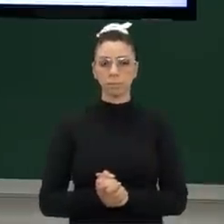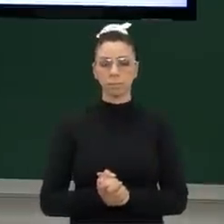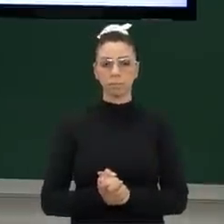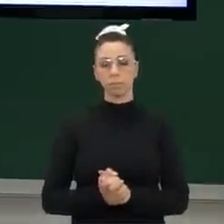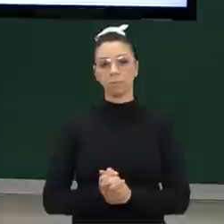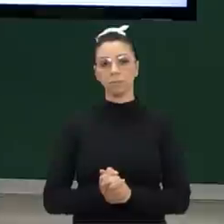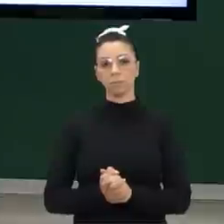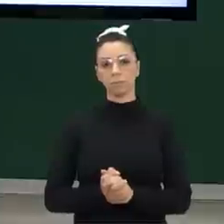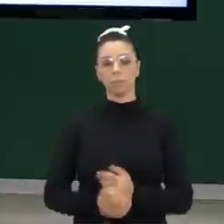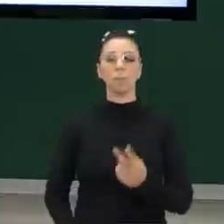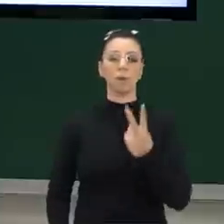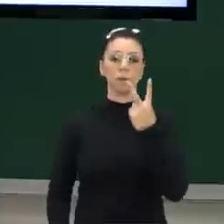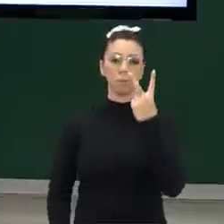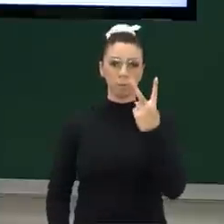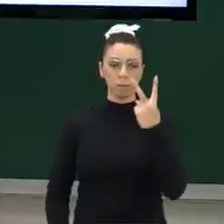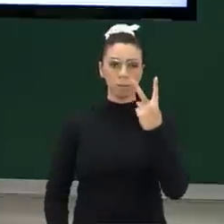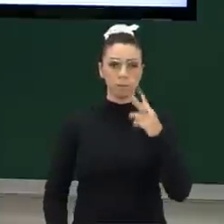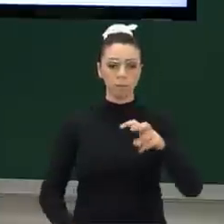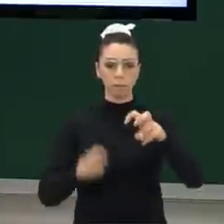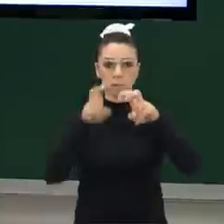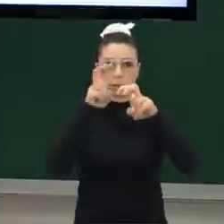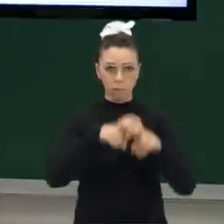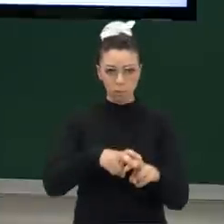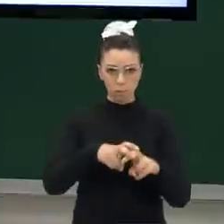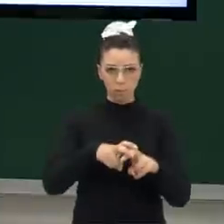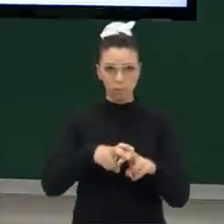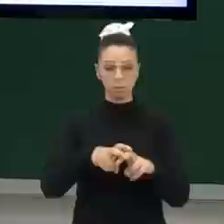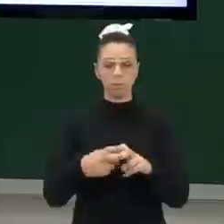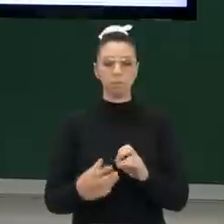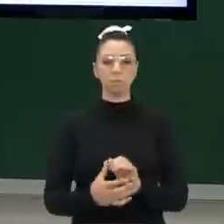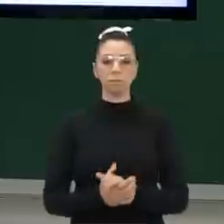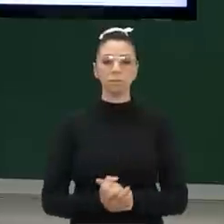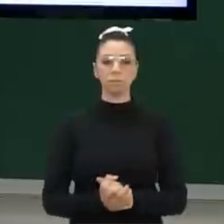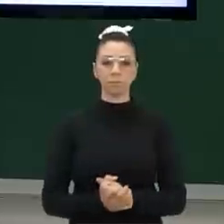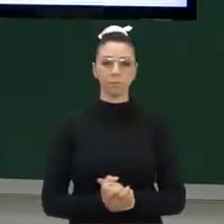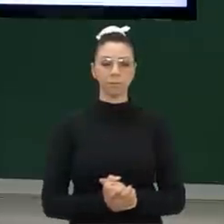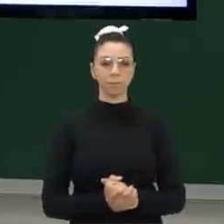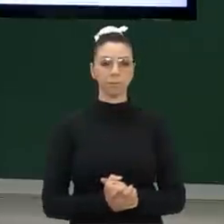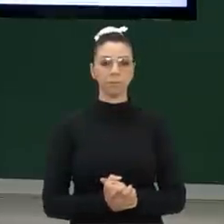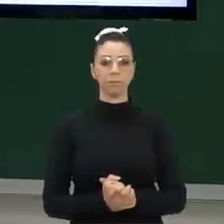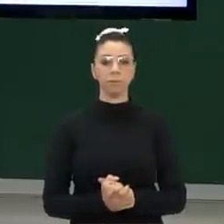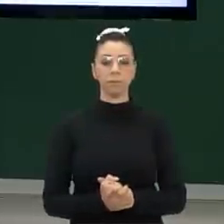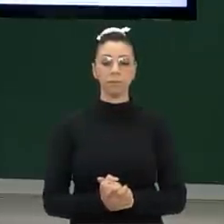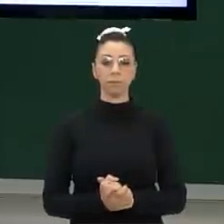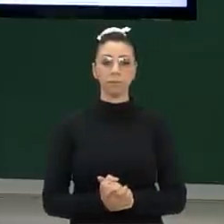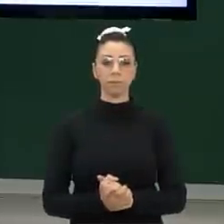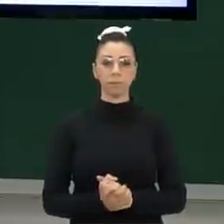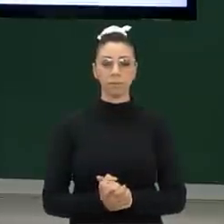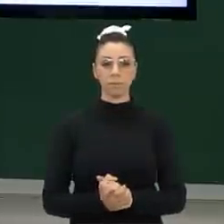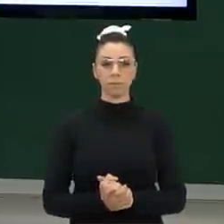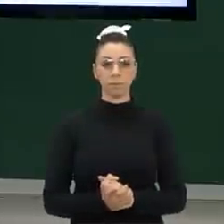2 chairs, cadeiras, ela colocou a quantidade, 2. Depois, ela falou que tem